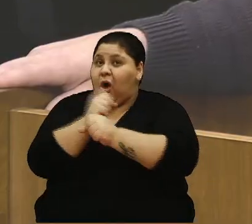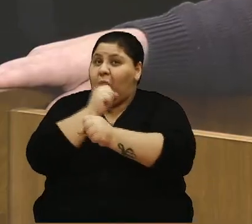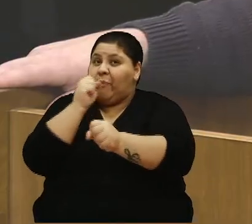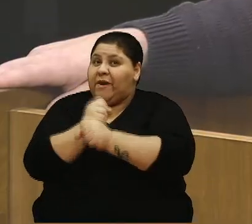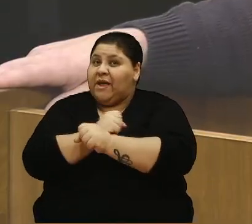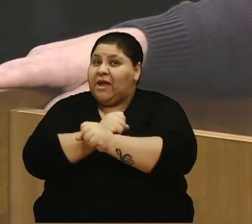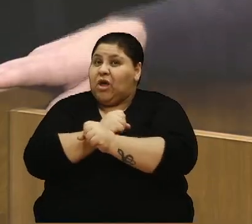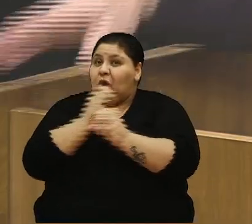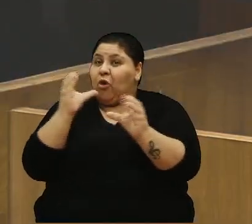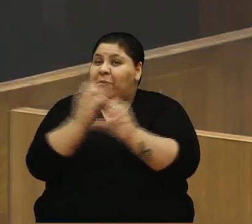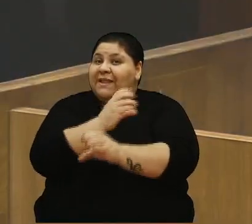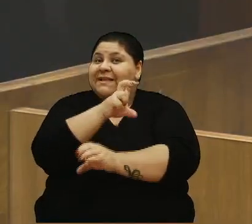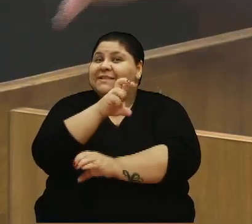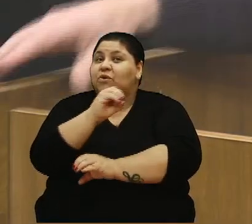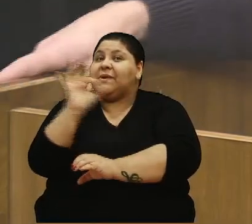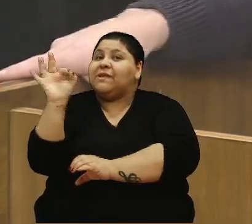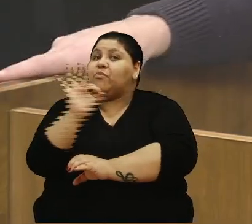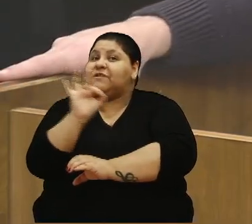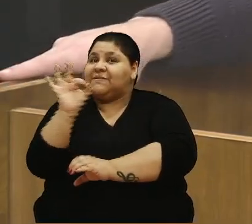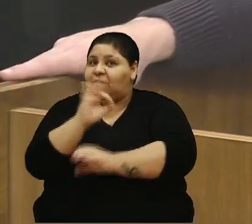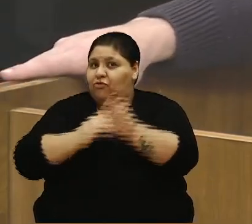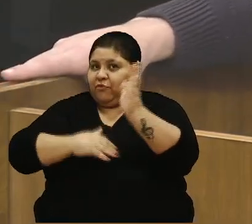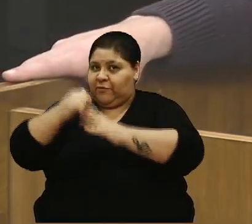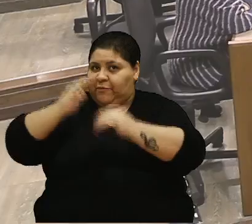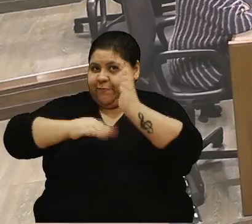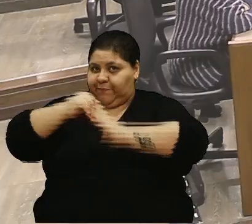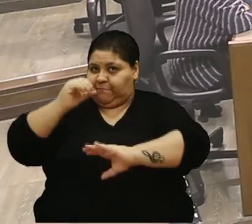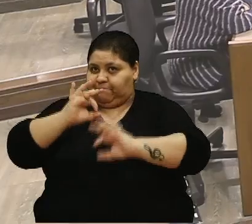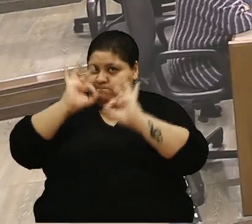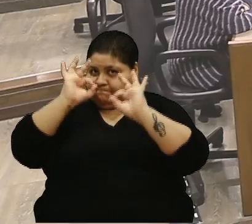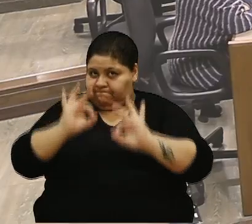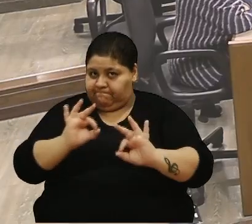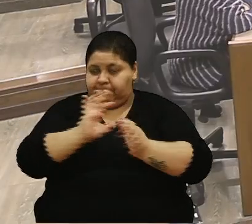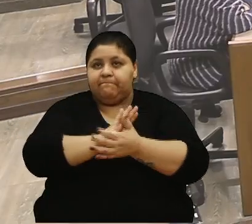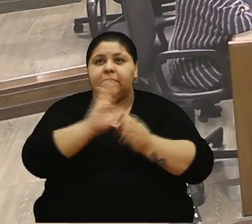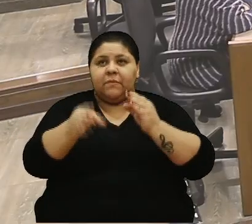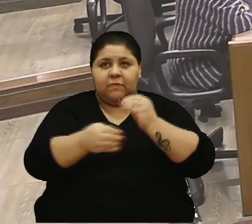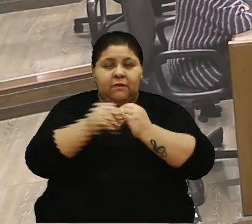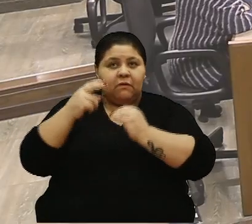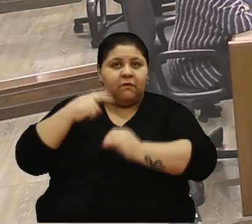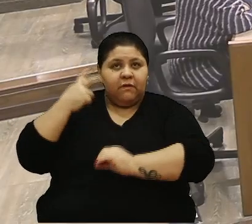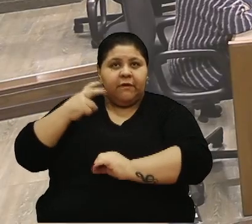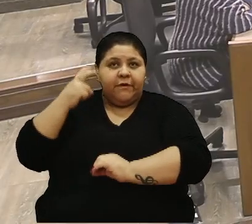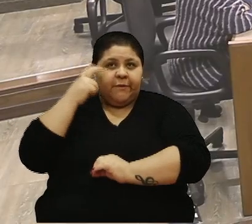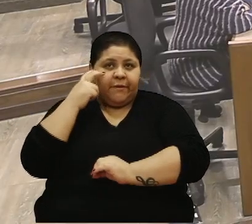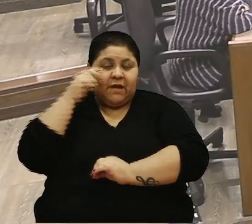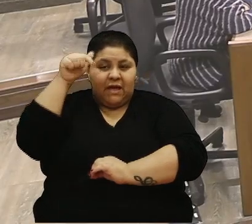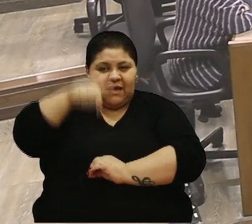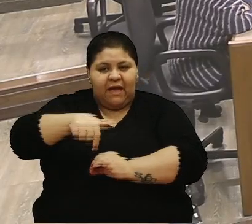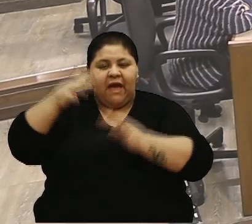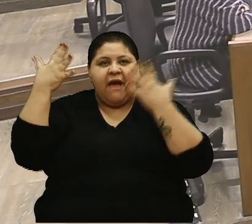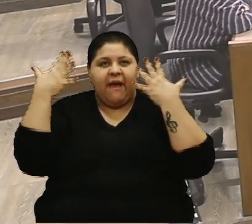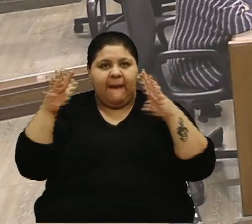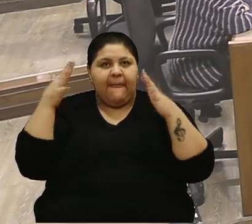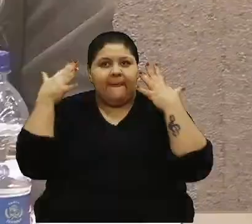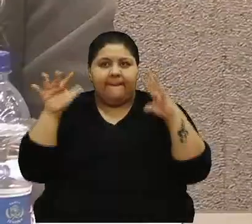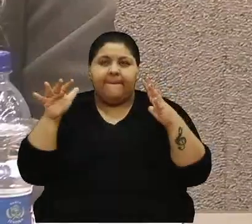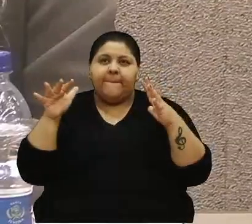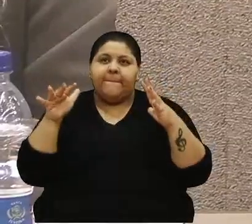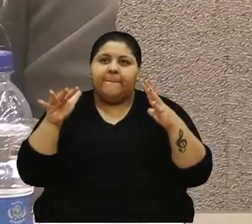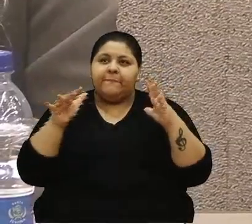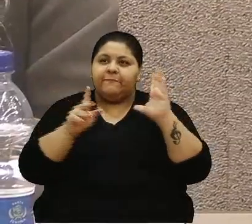atingir 50%. Sua parte, vereador Fantinel. Vereador Wagner, eu queria aqui parabenizar